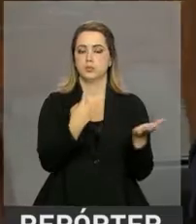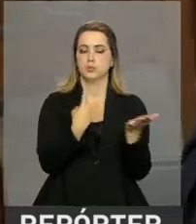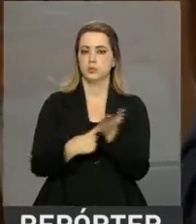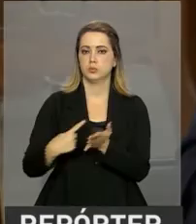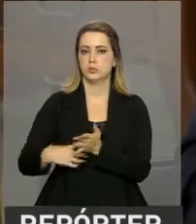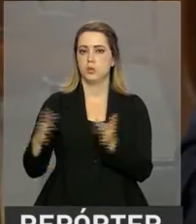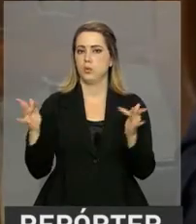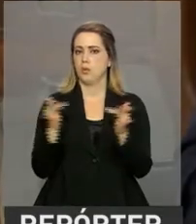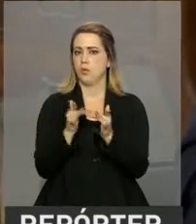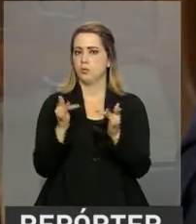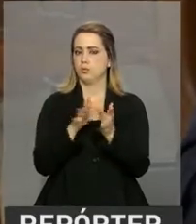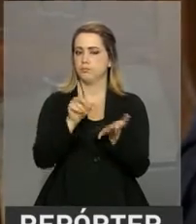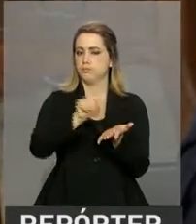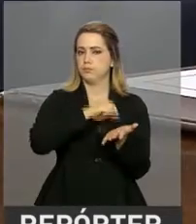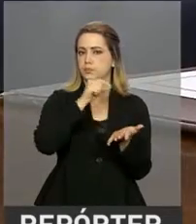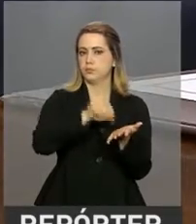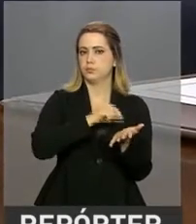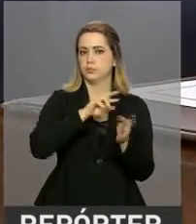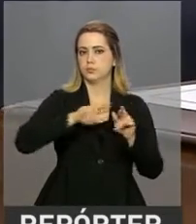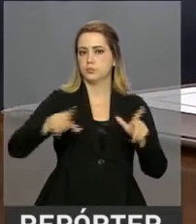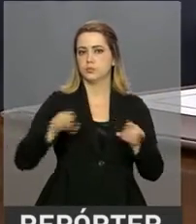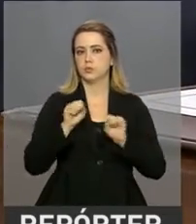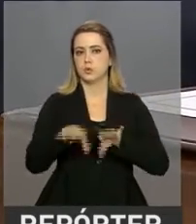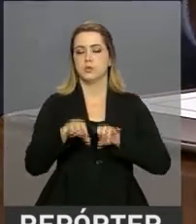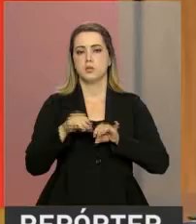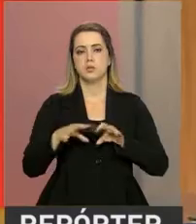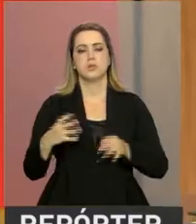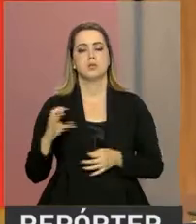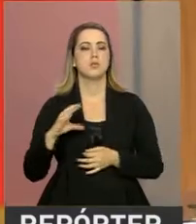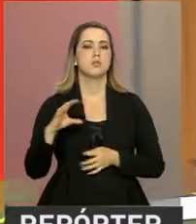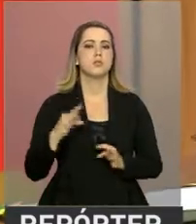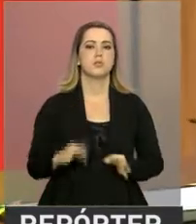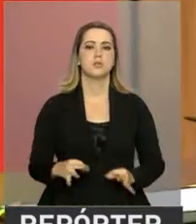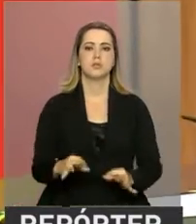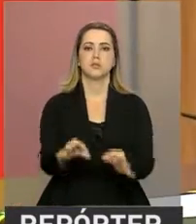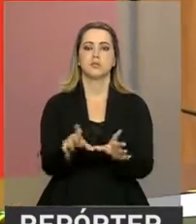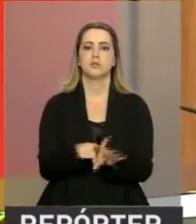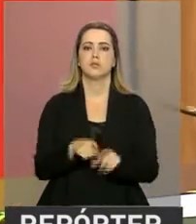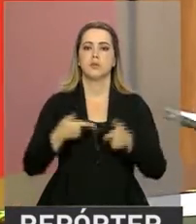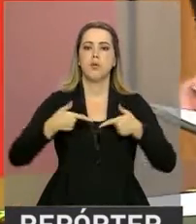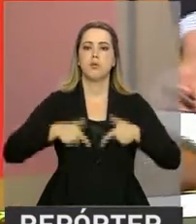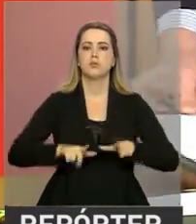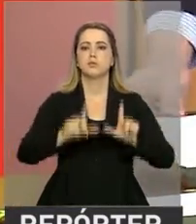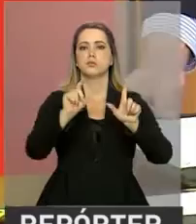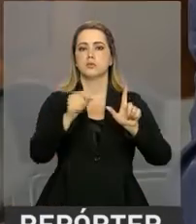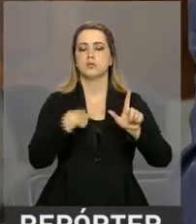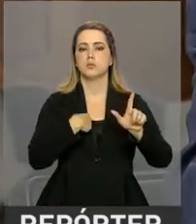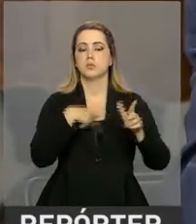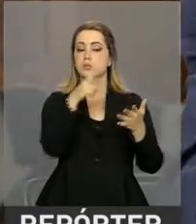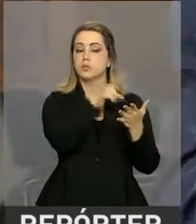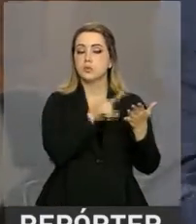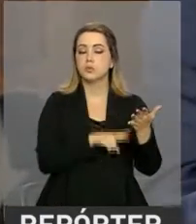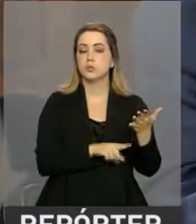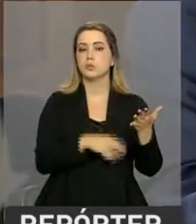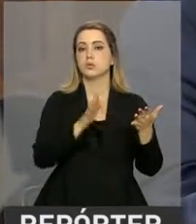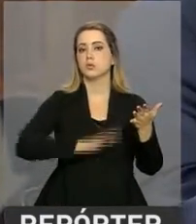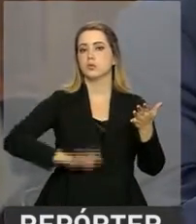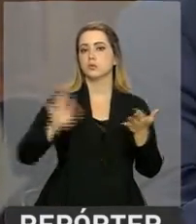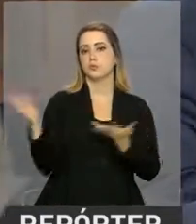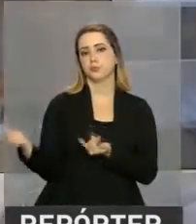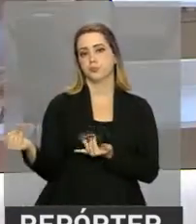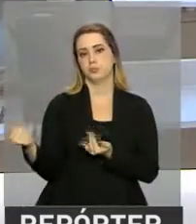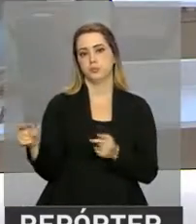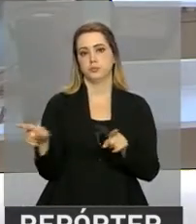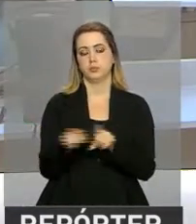em áreas como educação e ciência e tecnologia foi criado por exemplo um prémio de literatura infanto juvenil entre brasil e